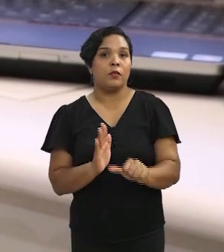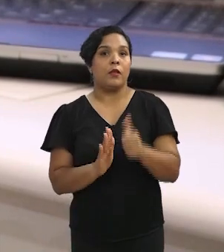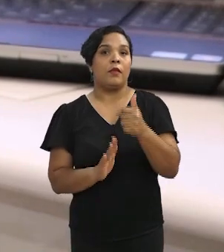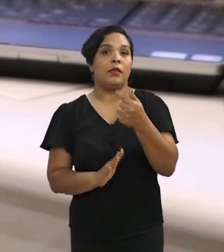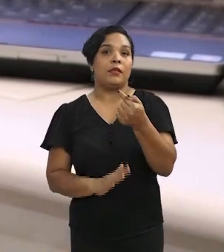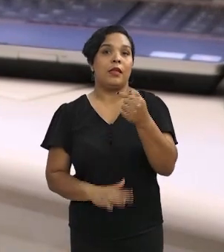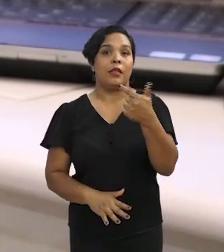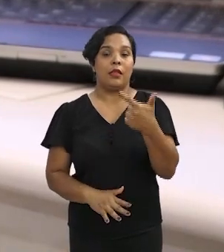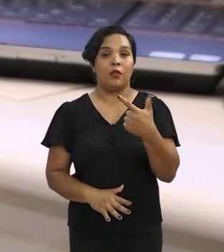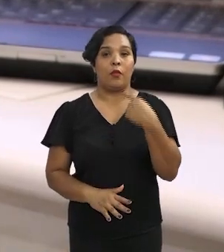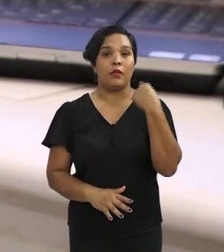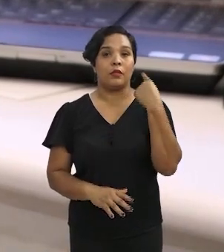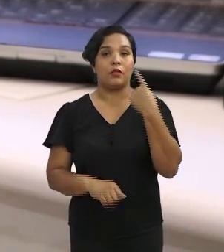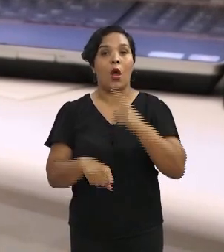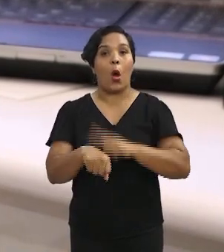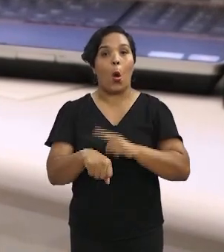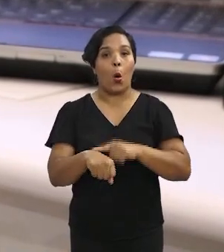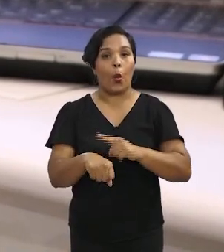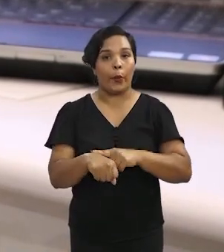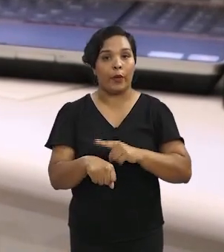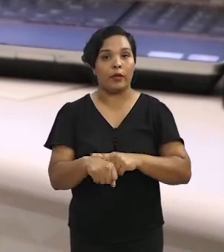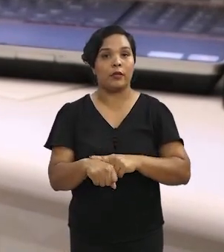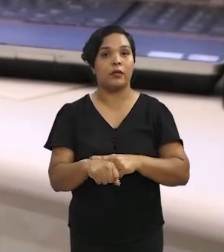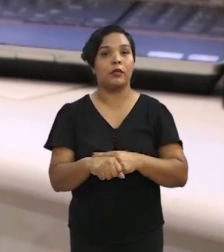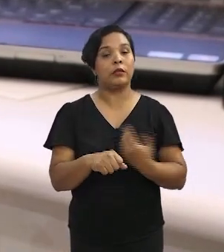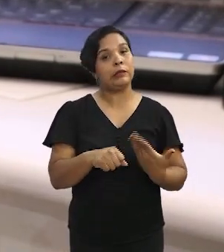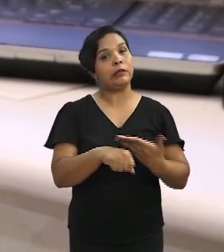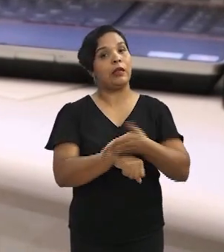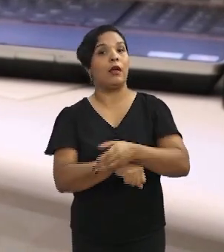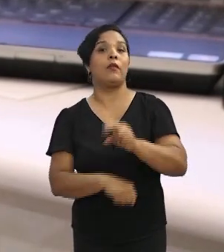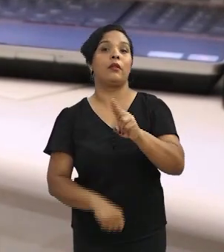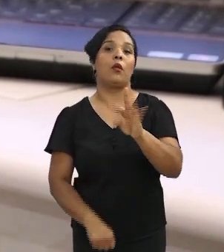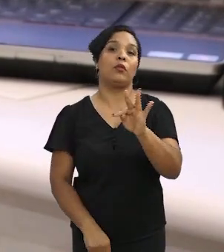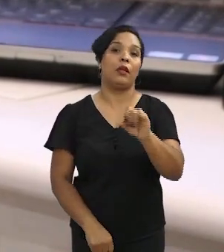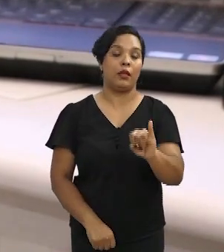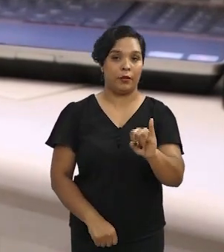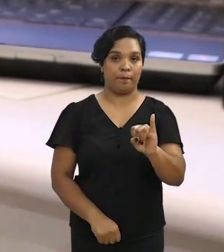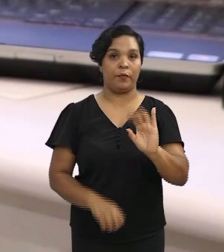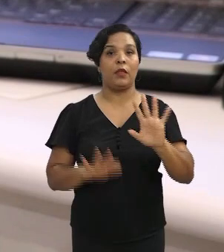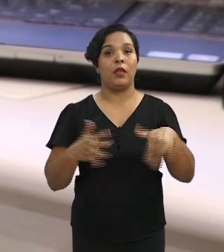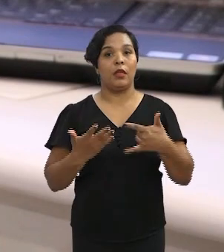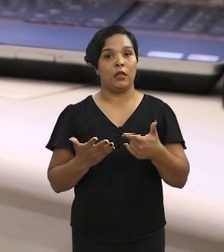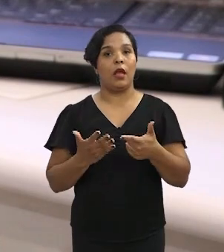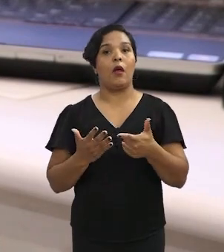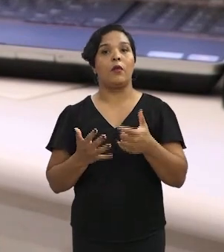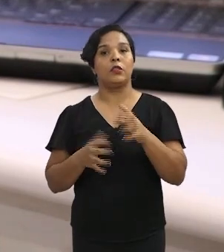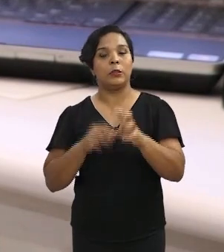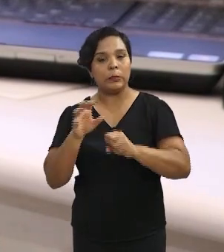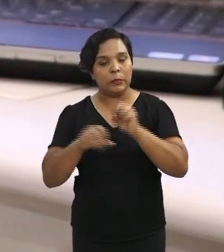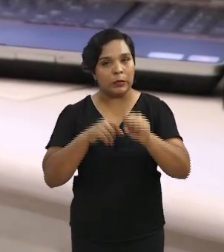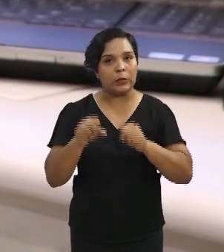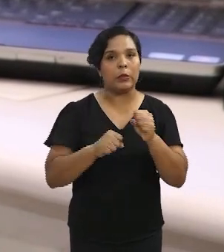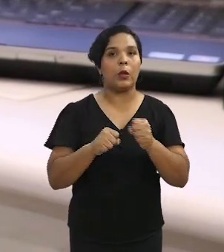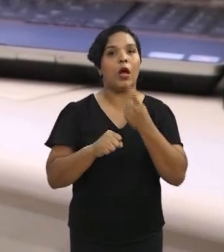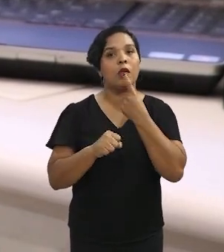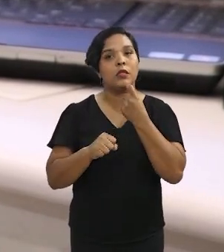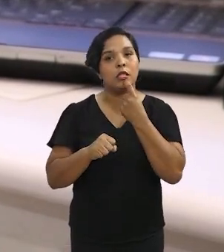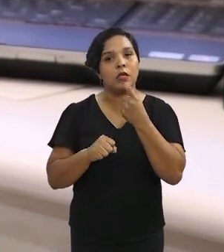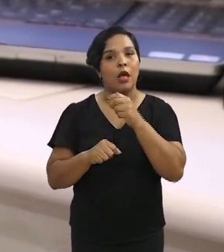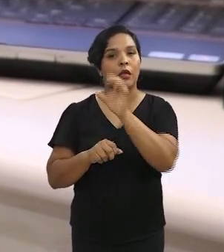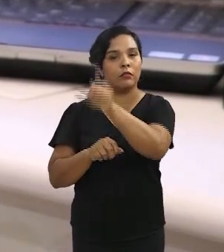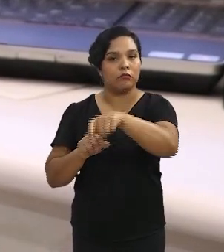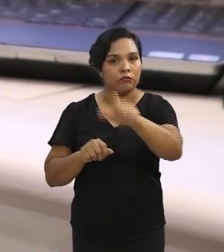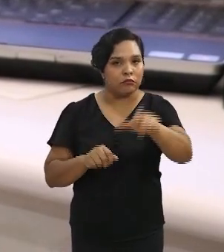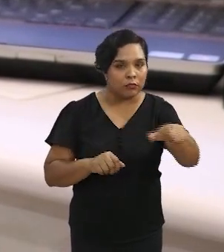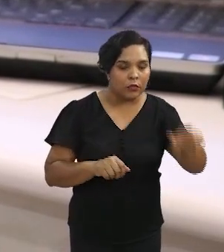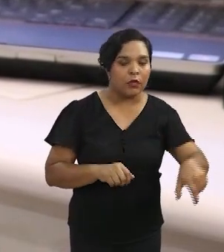primeiras 72 horas de admissão desses pacientes na UTI. Então a gente coletou amostras do